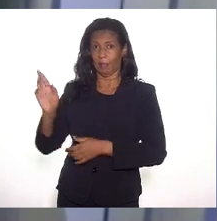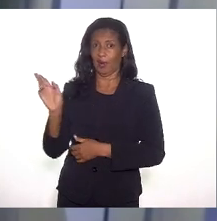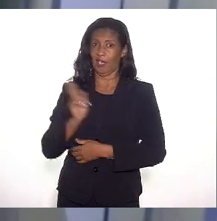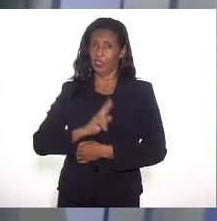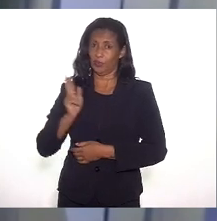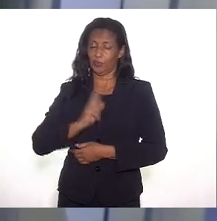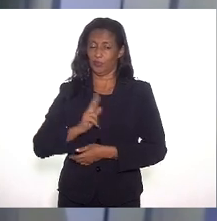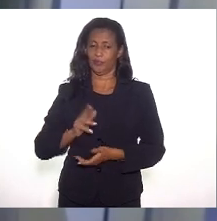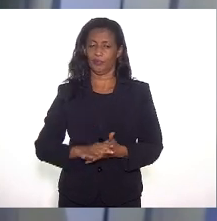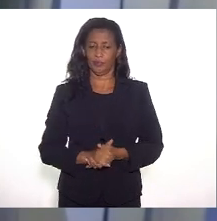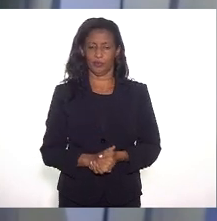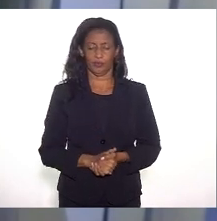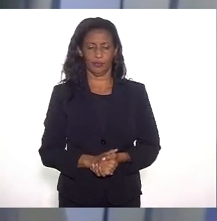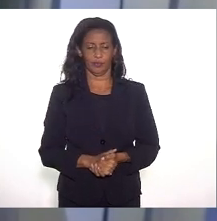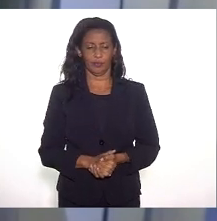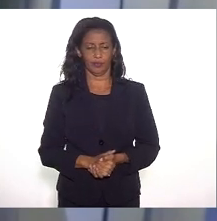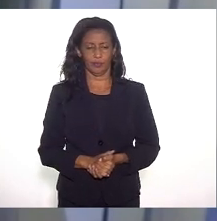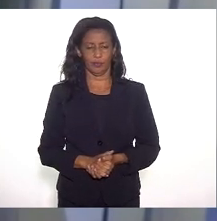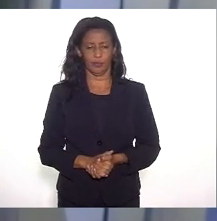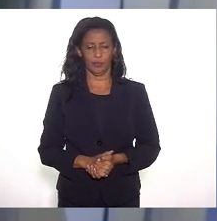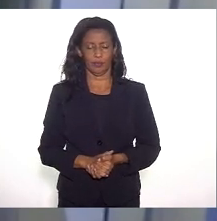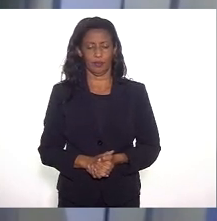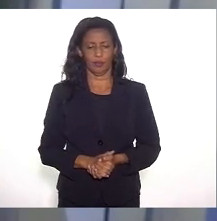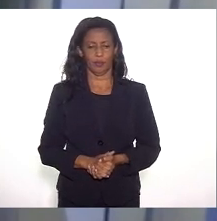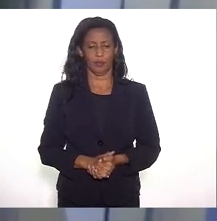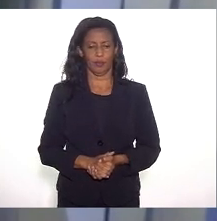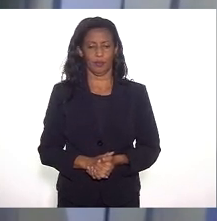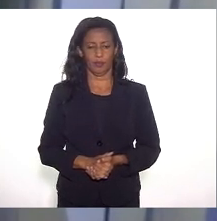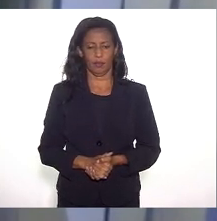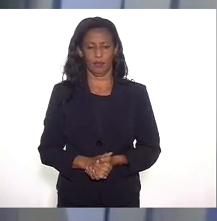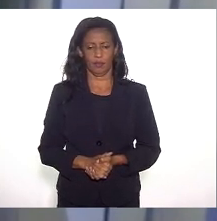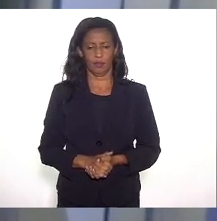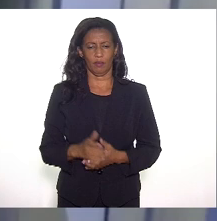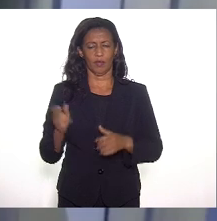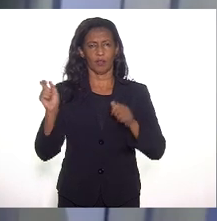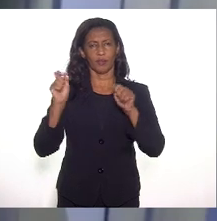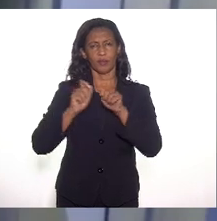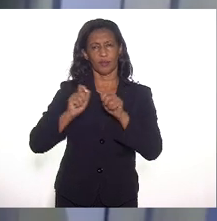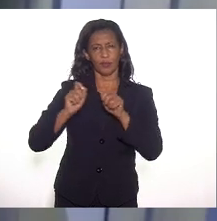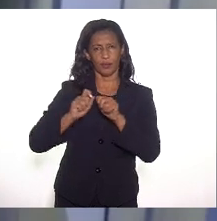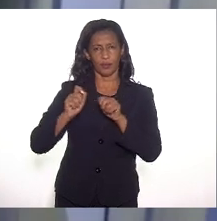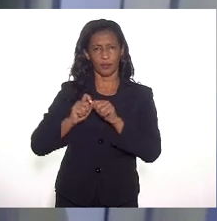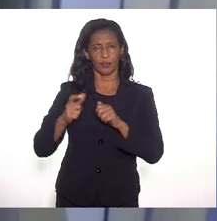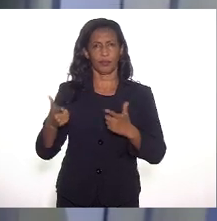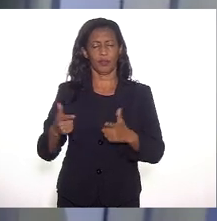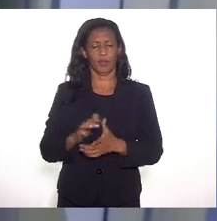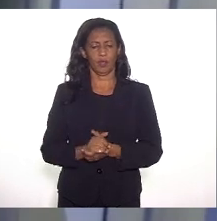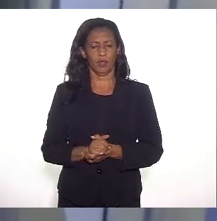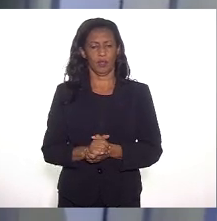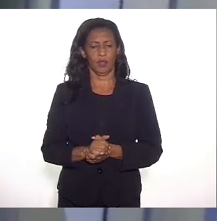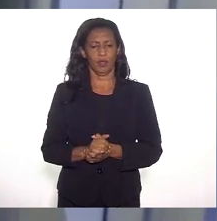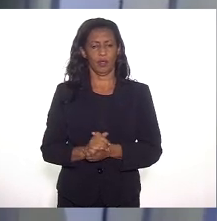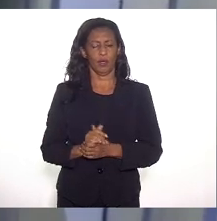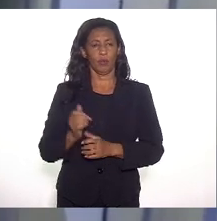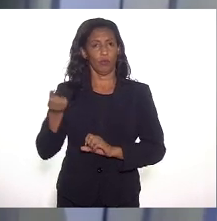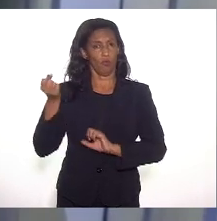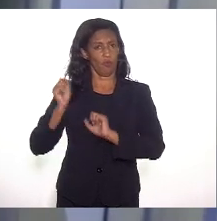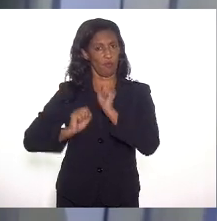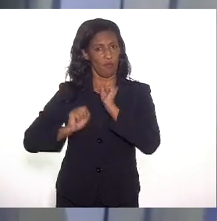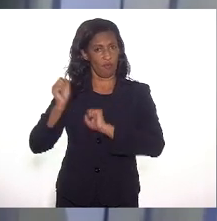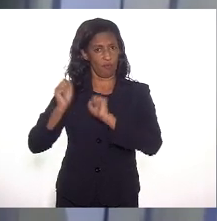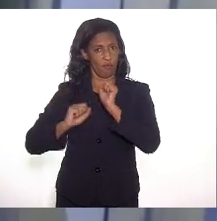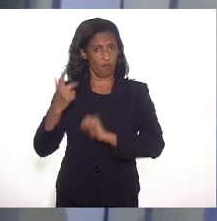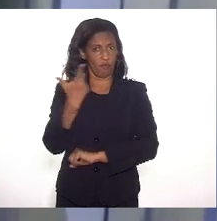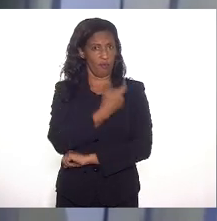para responder às ofertas feitas por fabricantes de vacinas, como